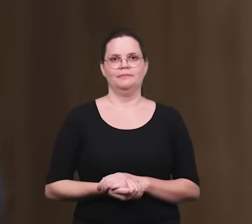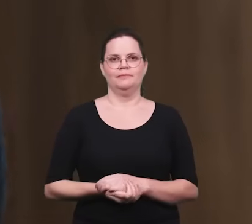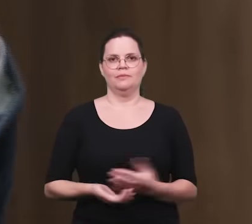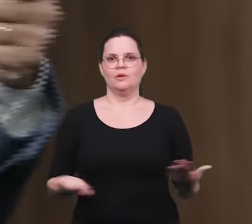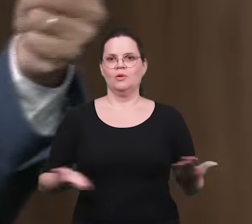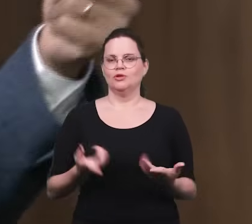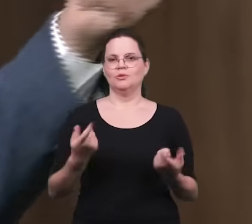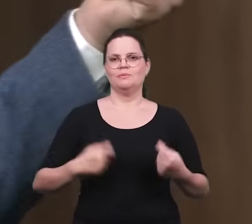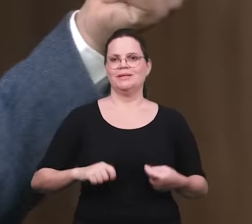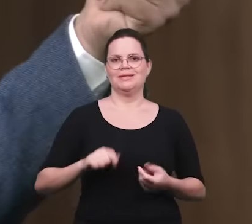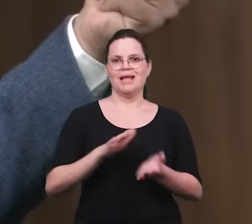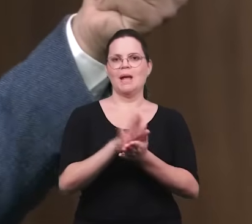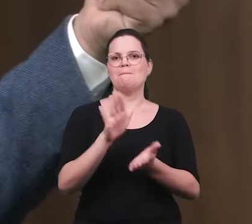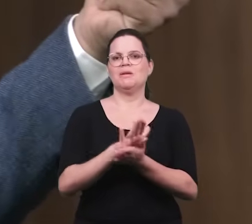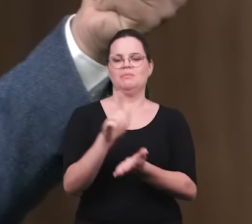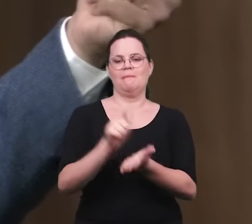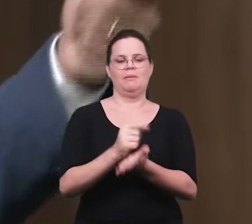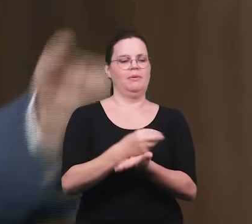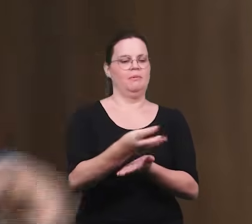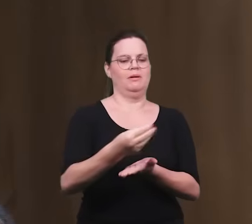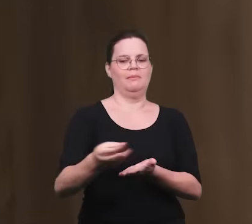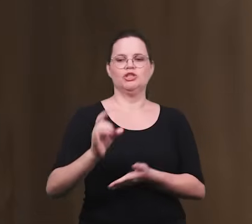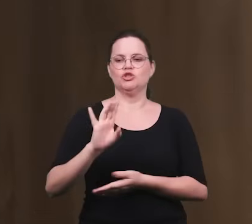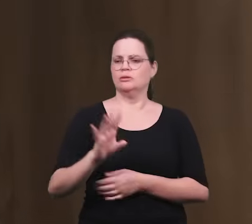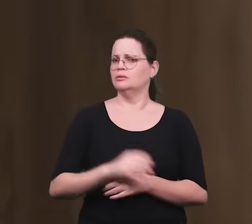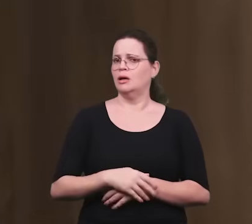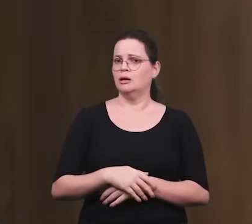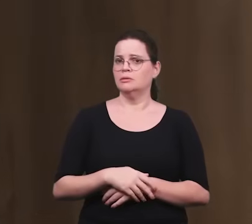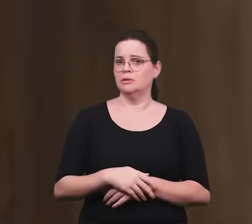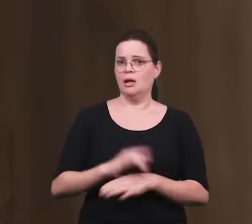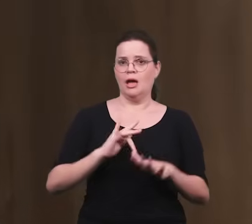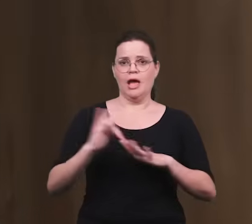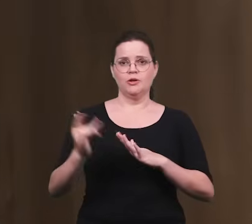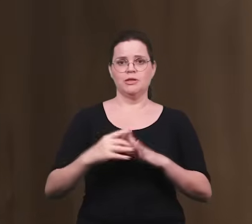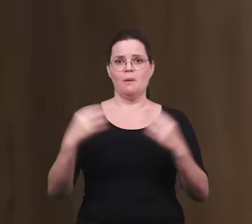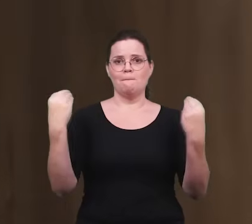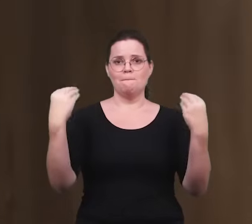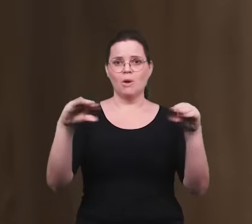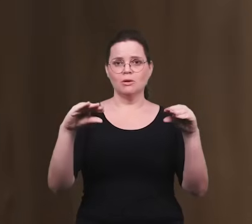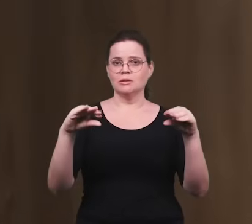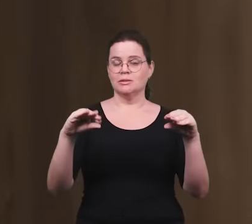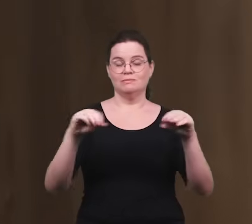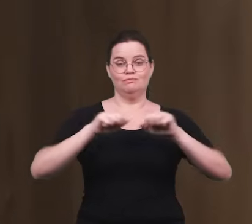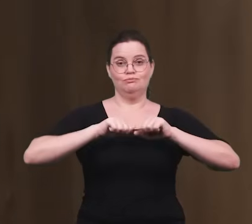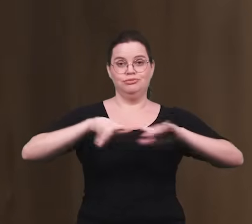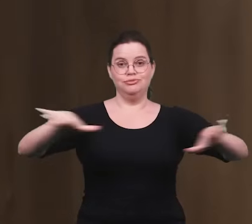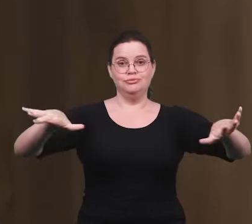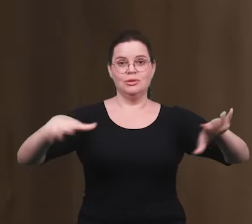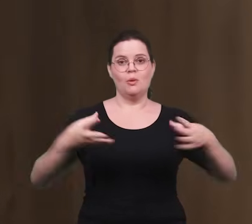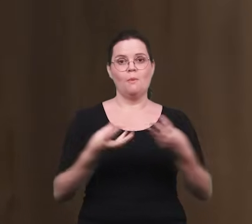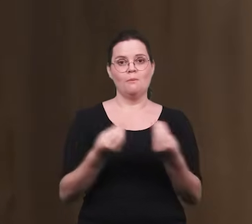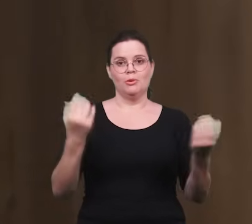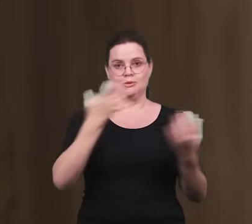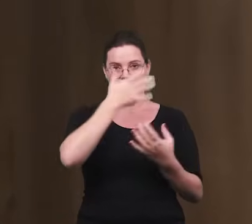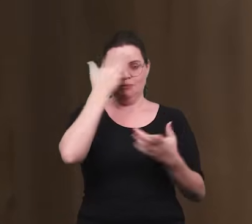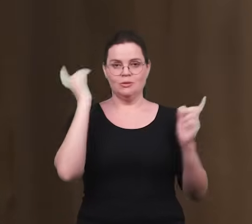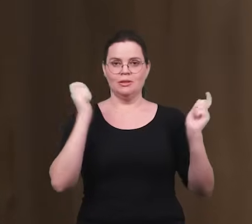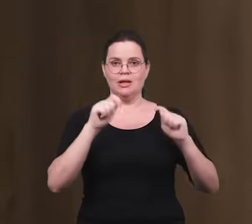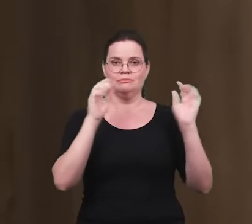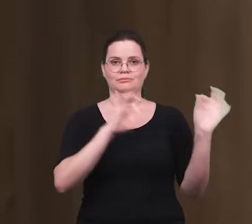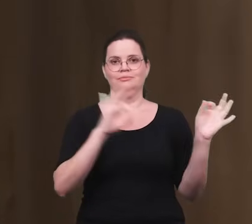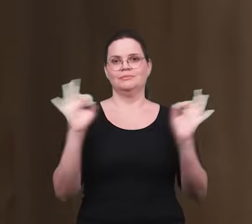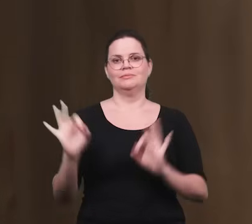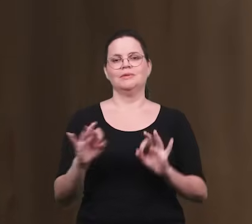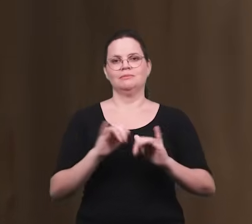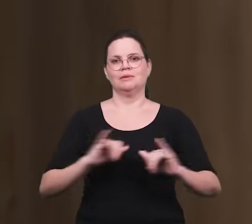não precisa lá imprimir um monte de panfleto para você entregar. Nas redes sociais você já atinge milhares, milhões de pessoas